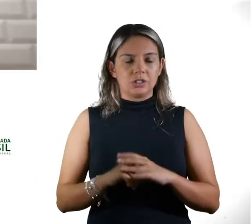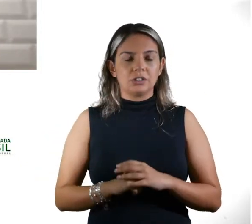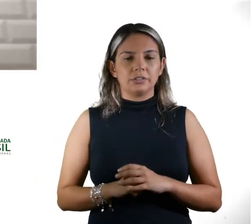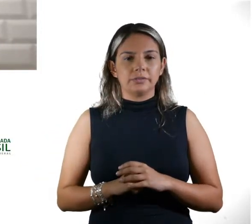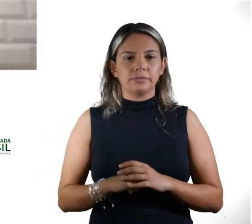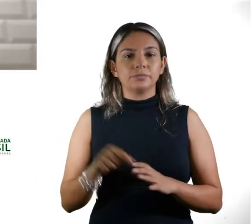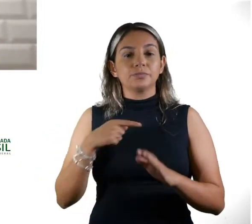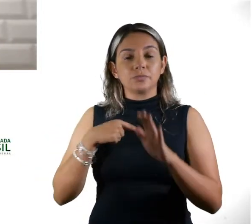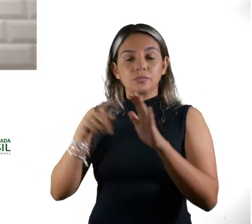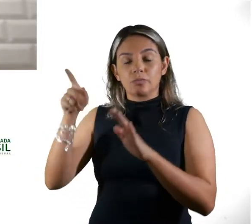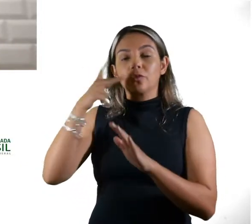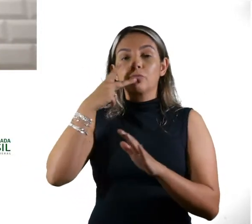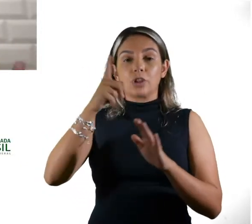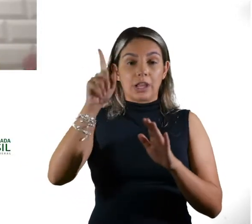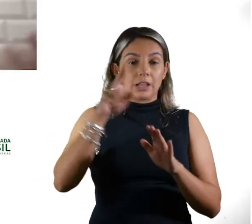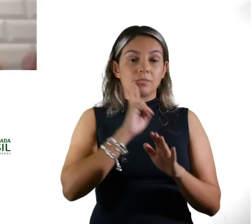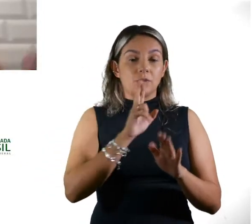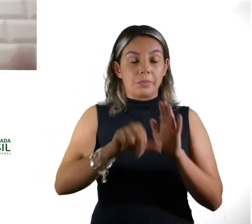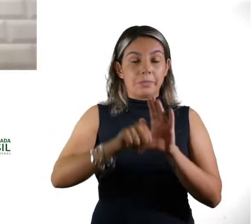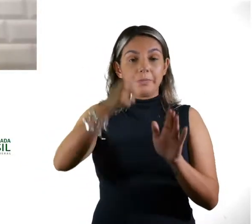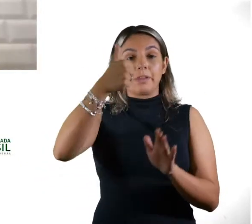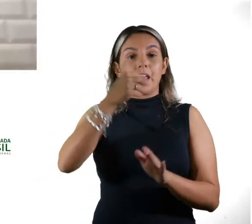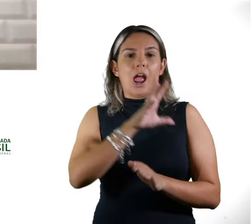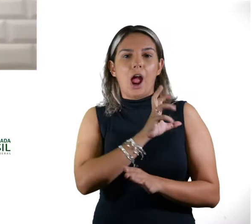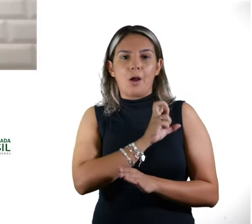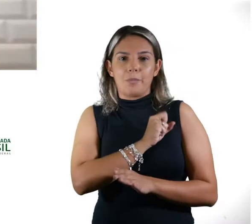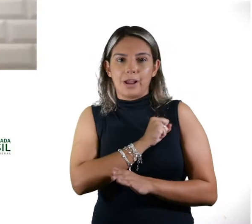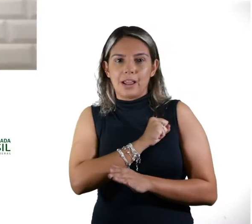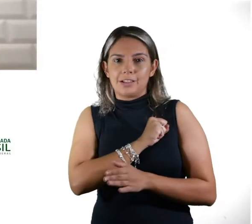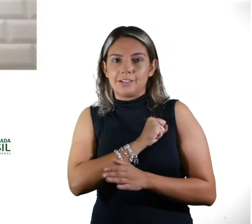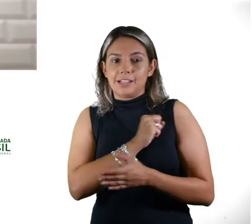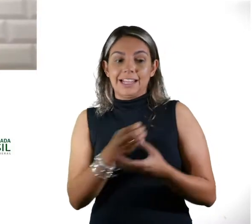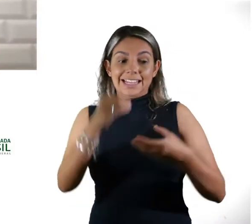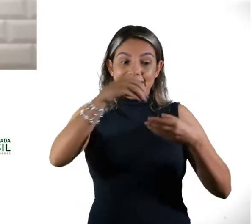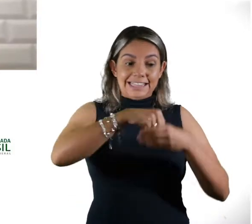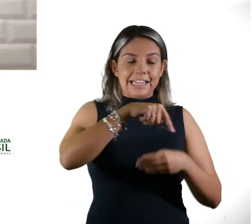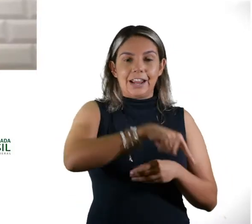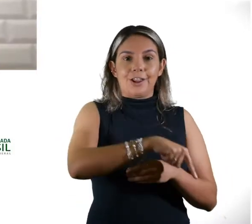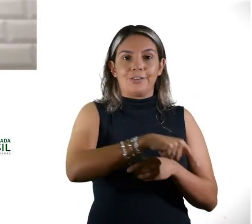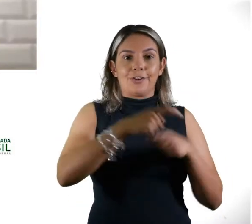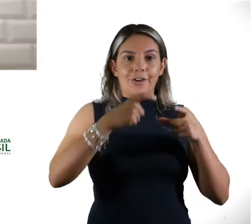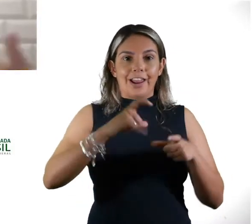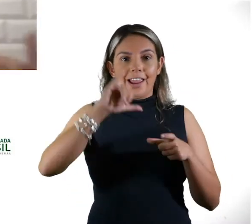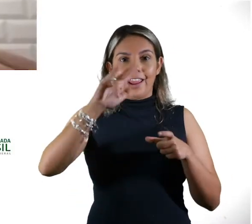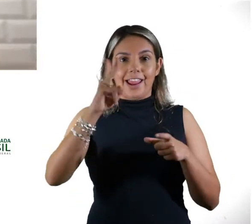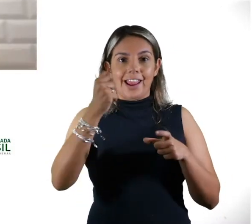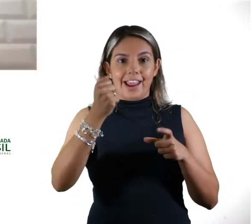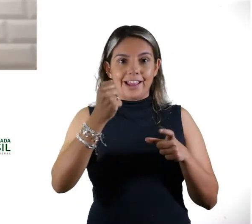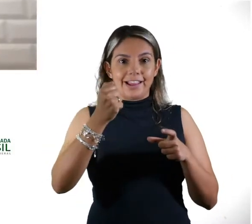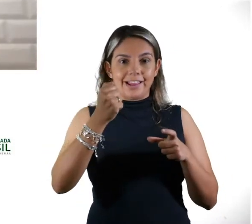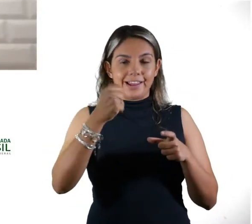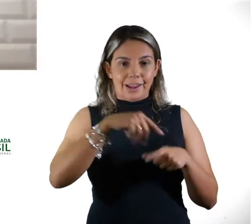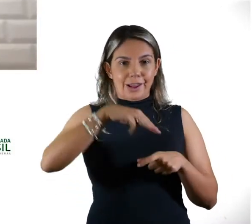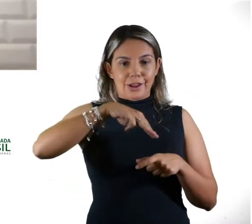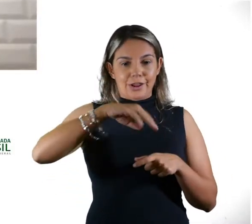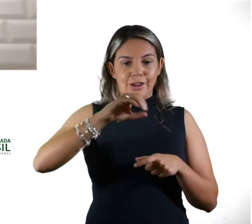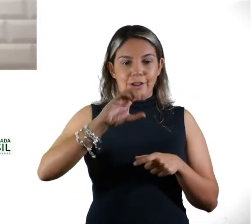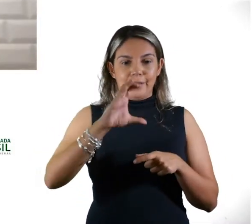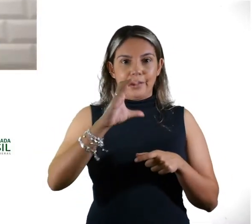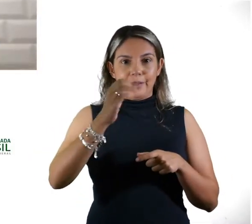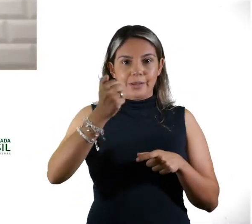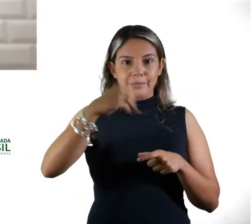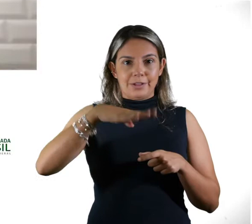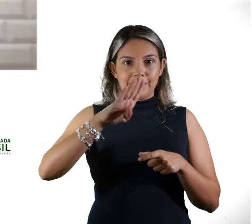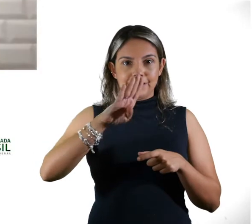primeiro romance que, enfim, é um romance que se passa inteiramente na ilha, porque o romance decorre na ilha de Moçambique durante